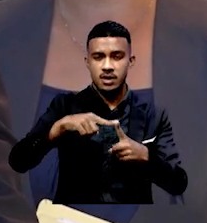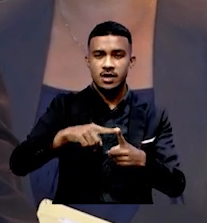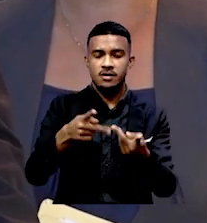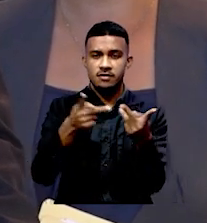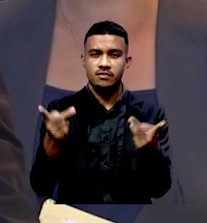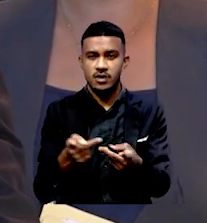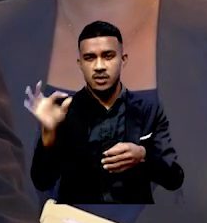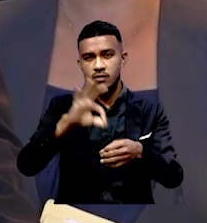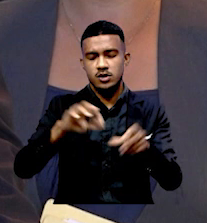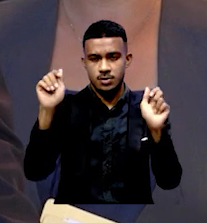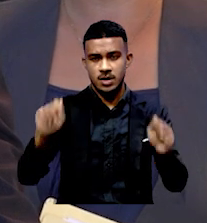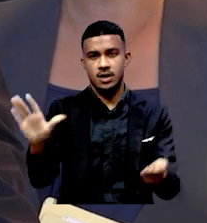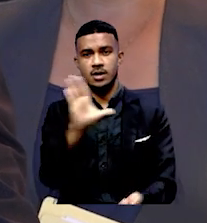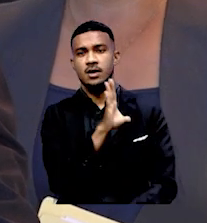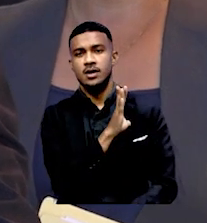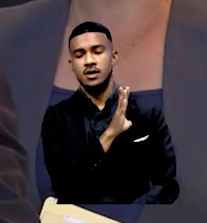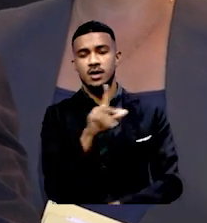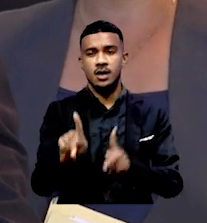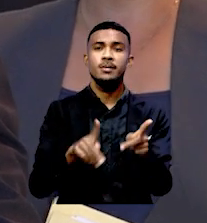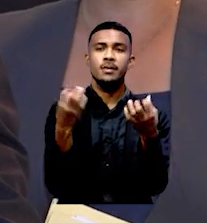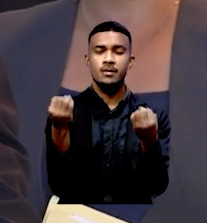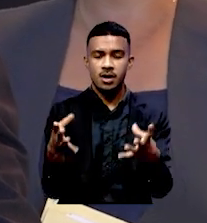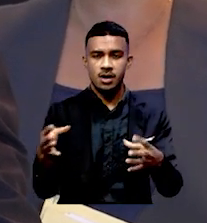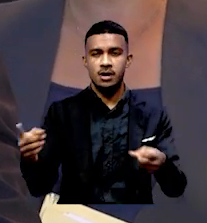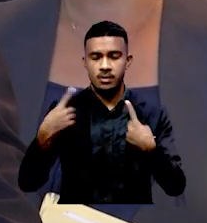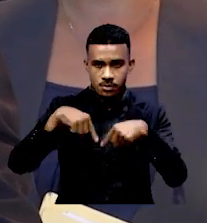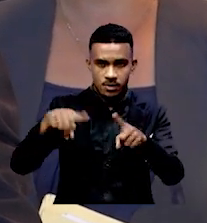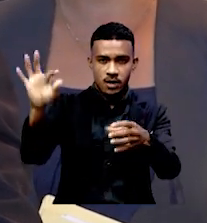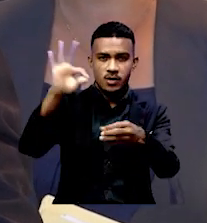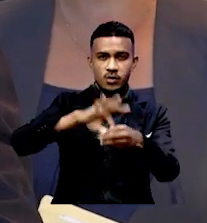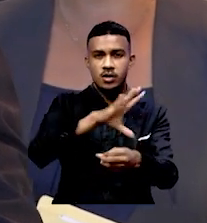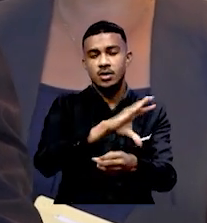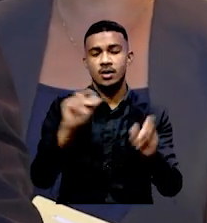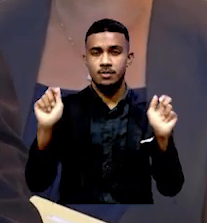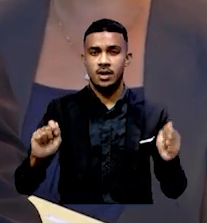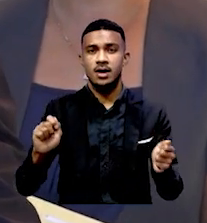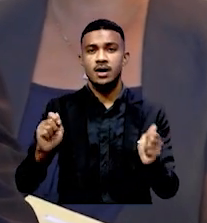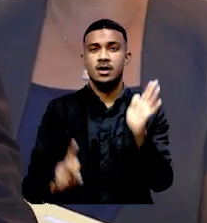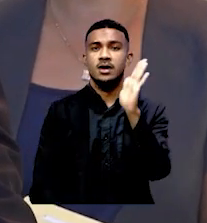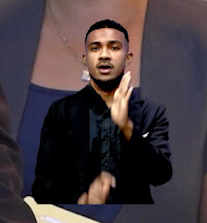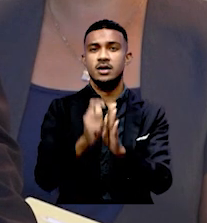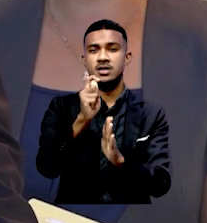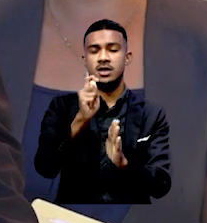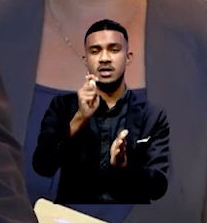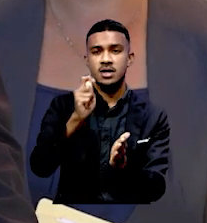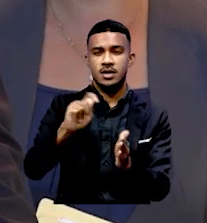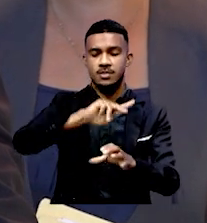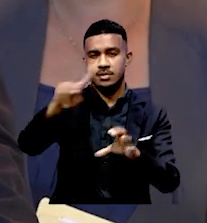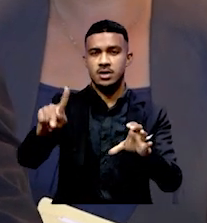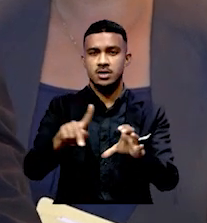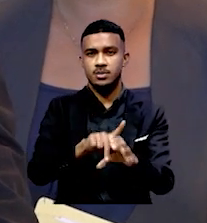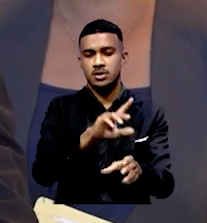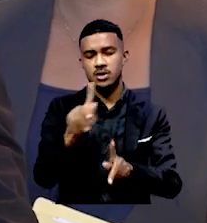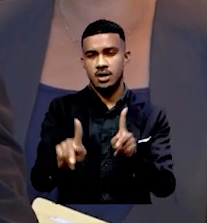para, né, bem permite povo vara bilhão a vota e obviamente ainda, né, bem raça taxa de participação da